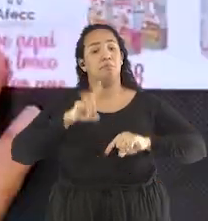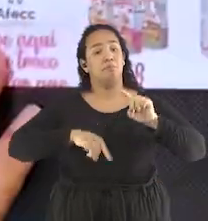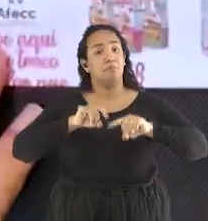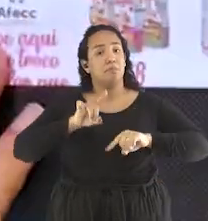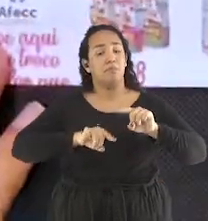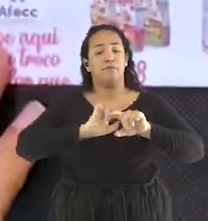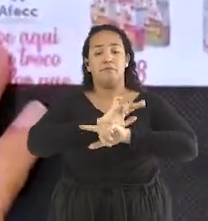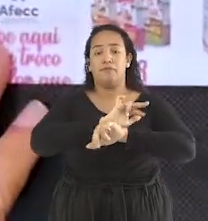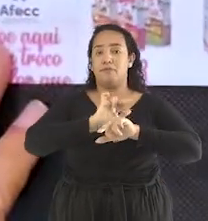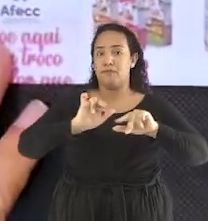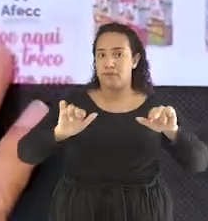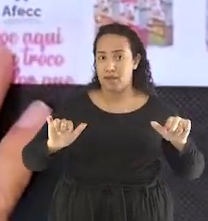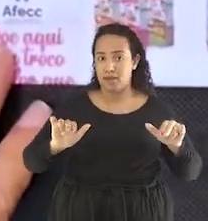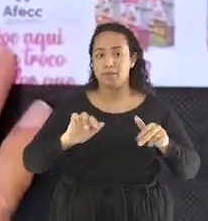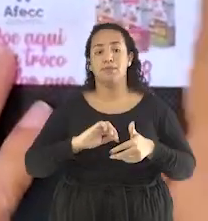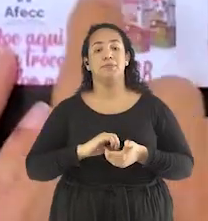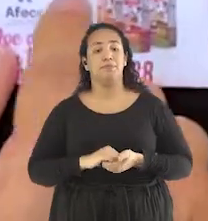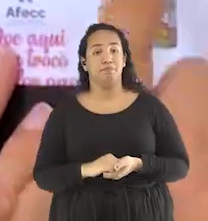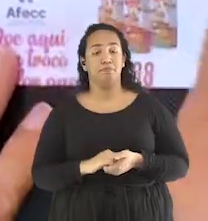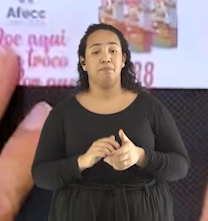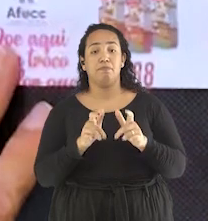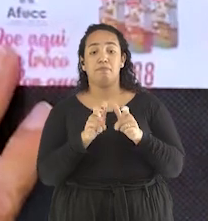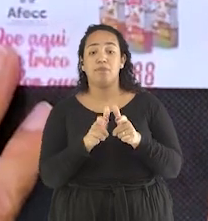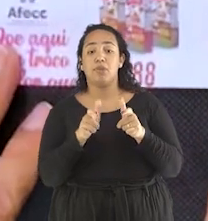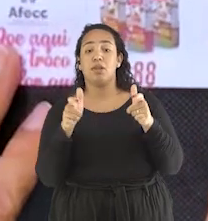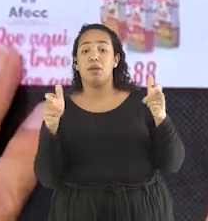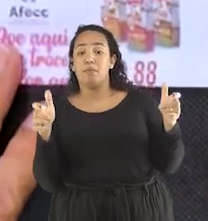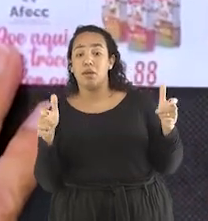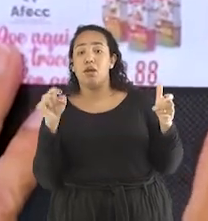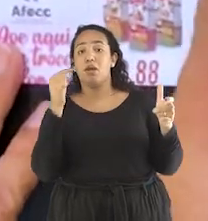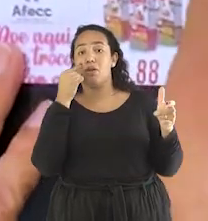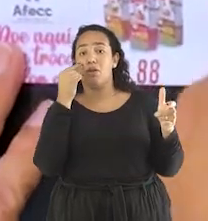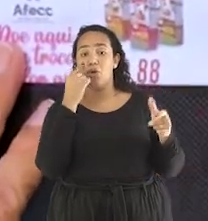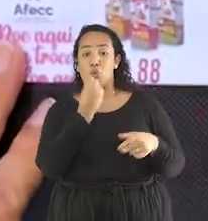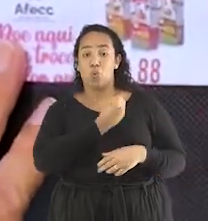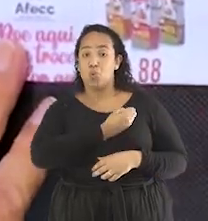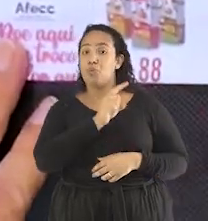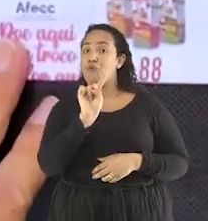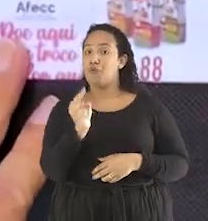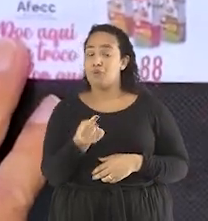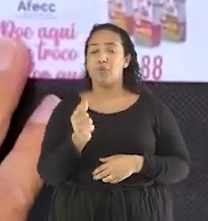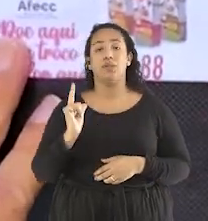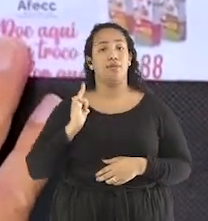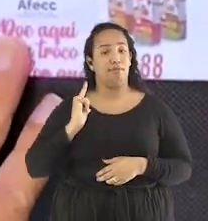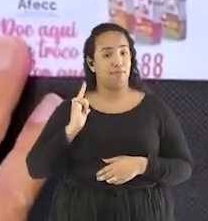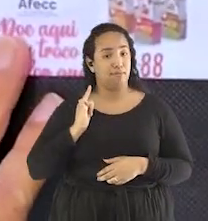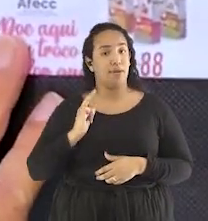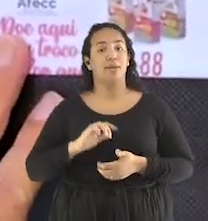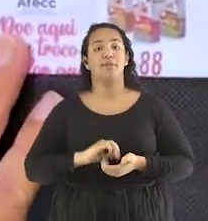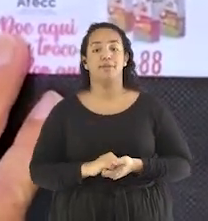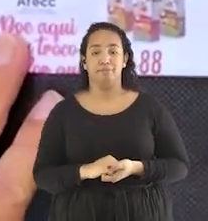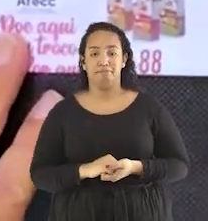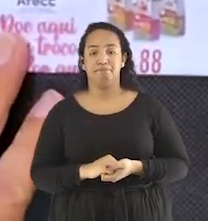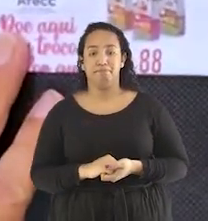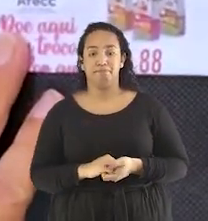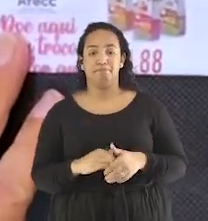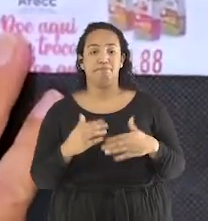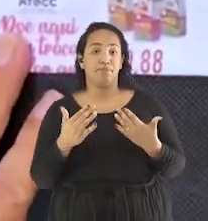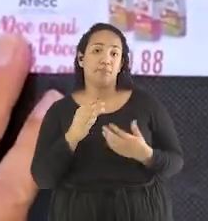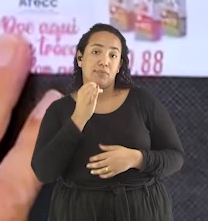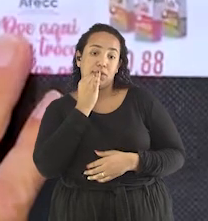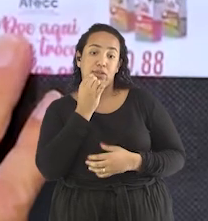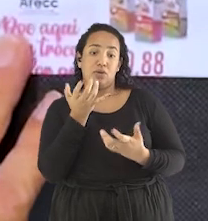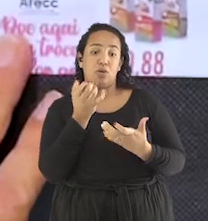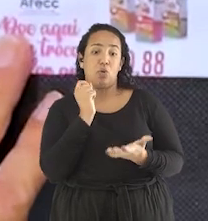vários produtos e a grande maioria deles tem números decimais, como você pode observar. Digamos que eu